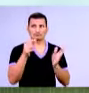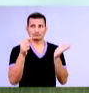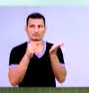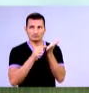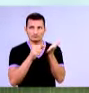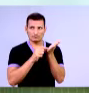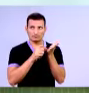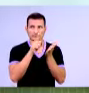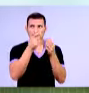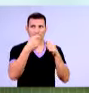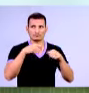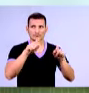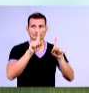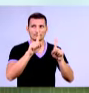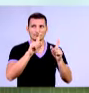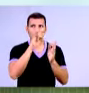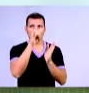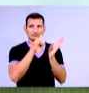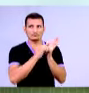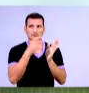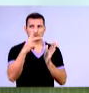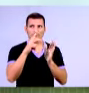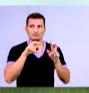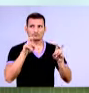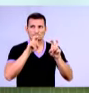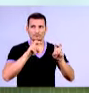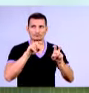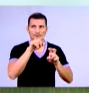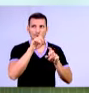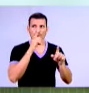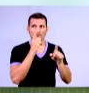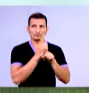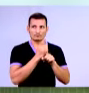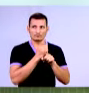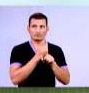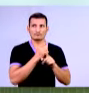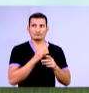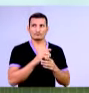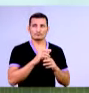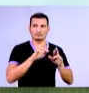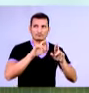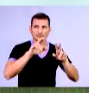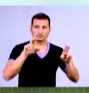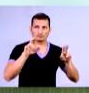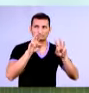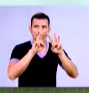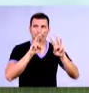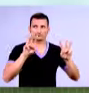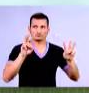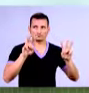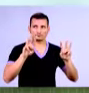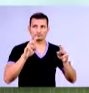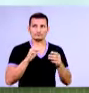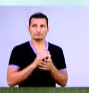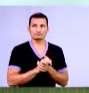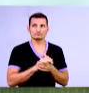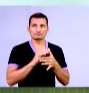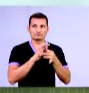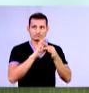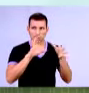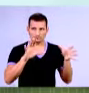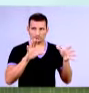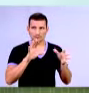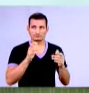não precisa fazer a instalação no seu computador. Você encontra aí diversos sites que permitem que você faça